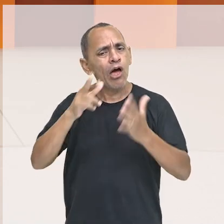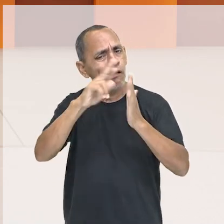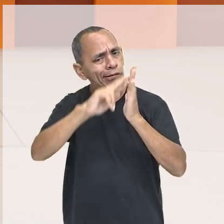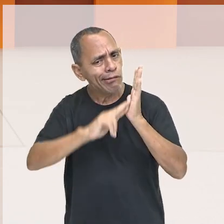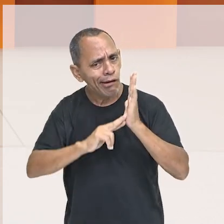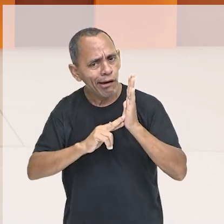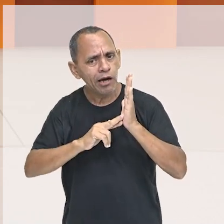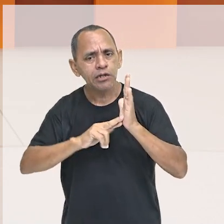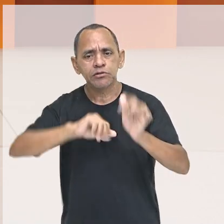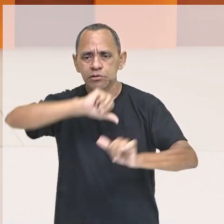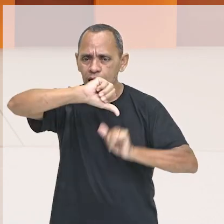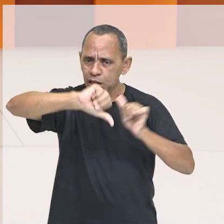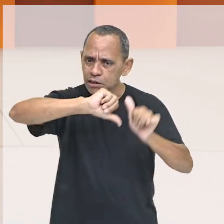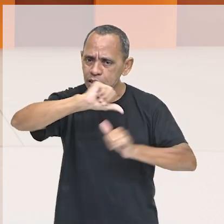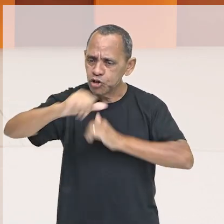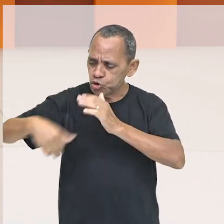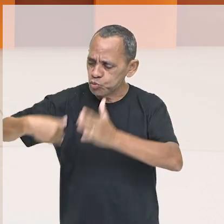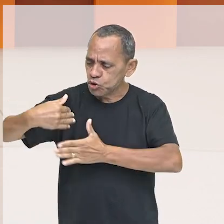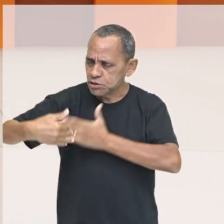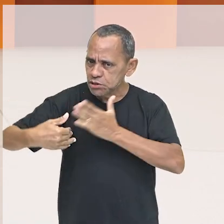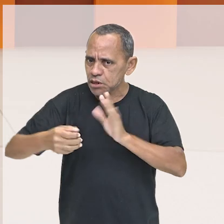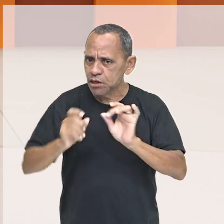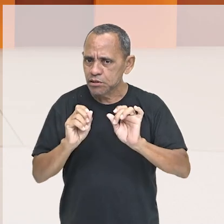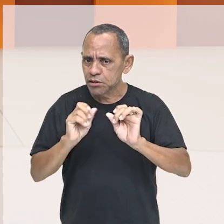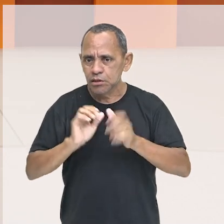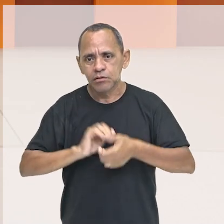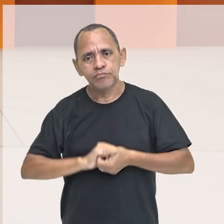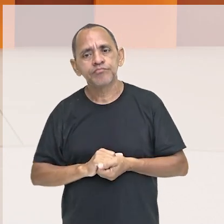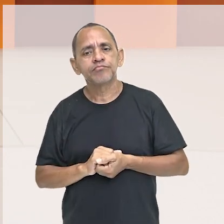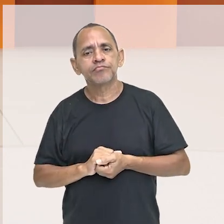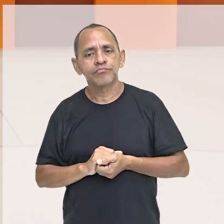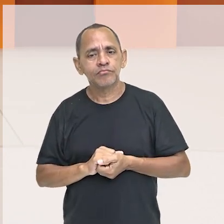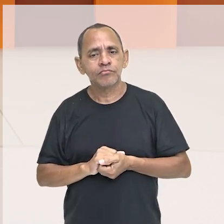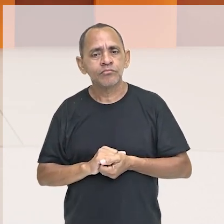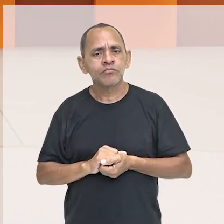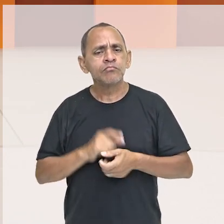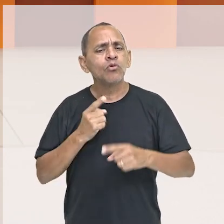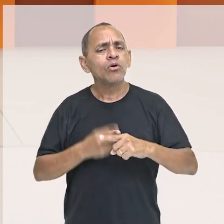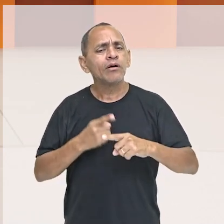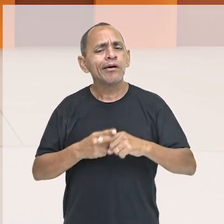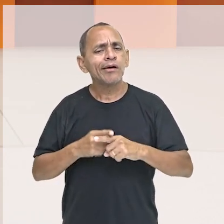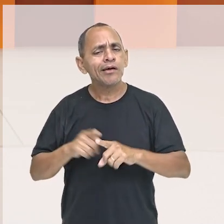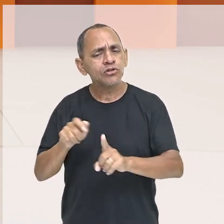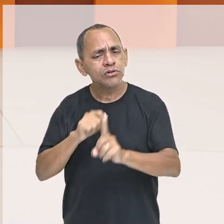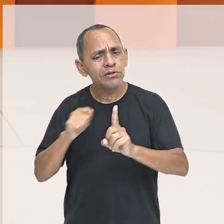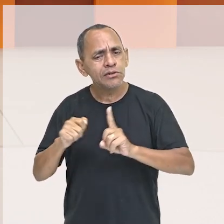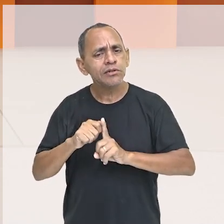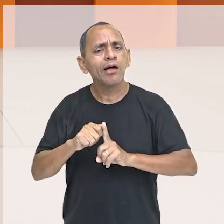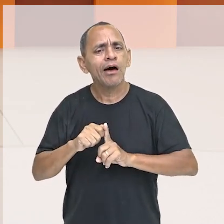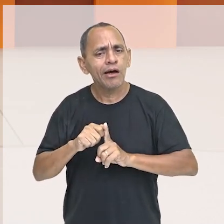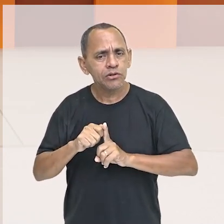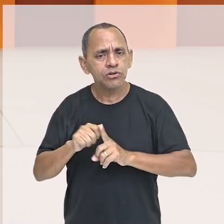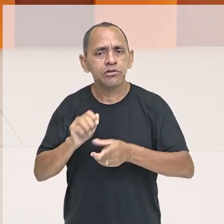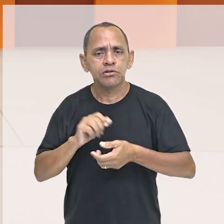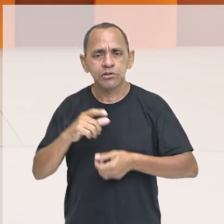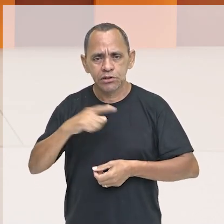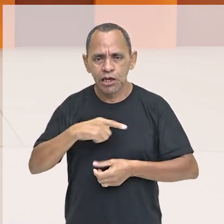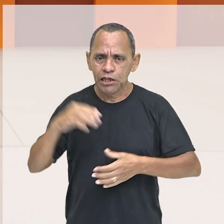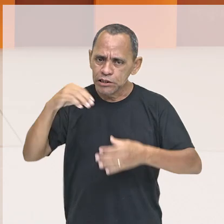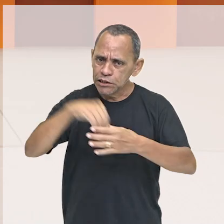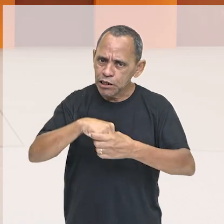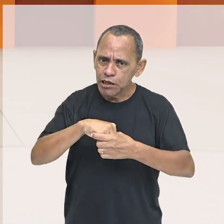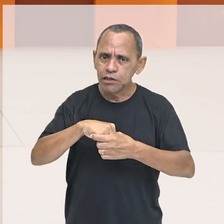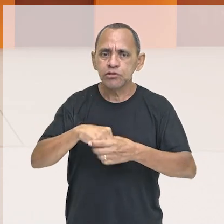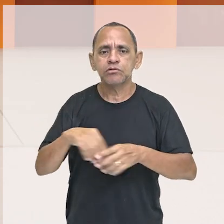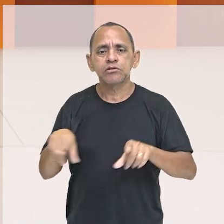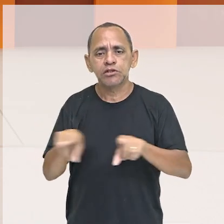de análise do processo pelo qual a sociedade concebe os indivíduos e os indivíduos,